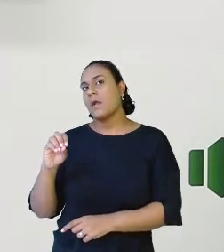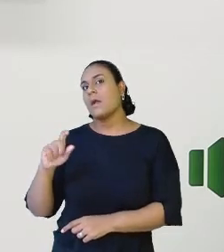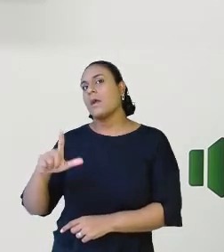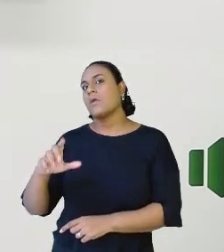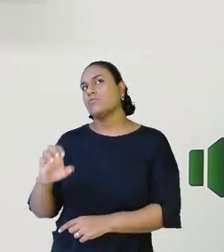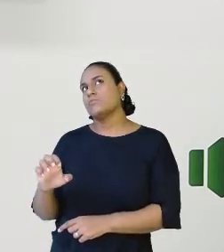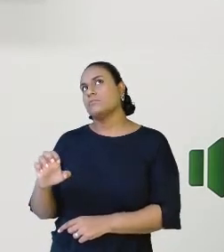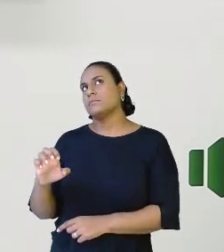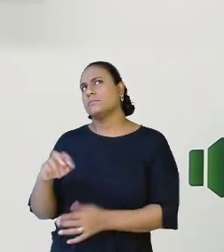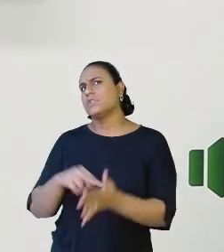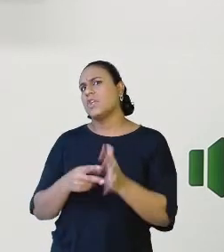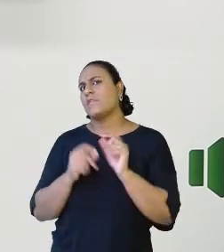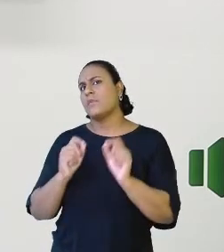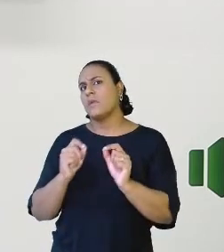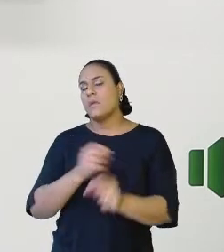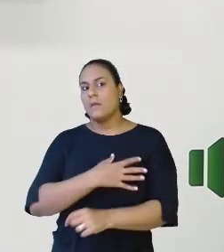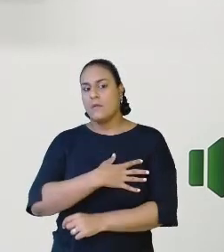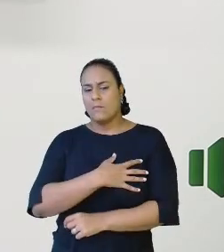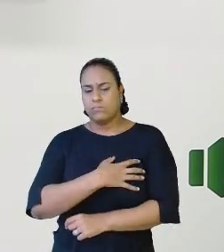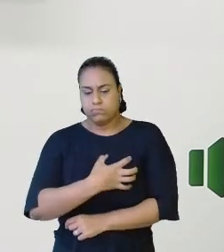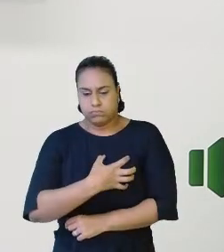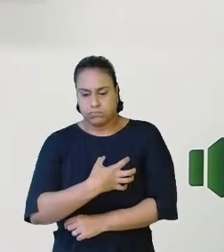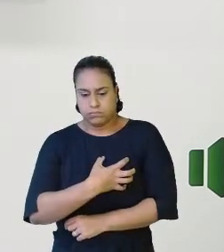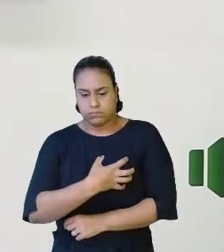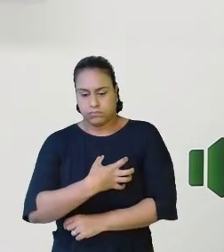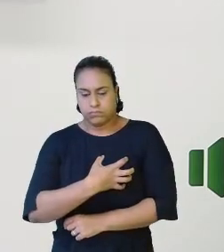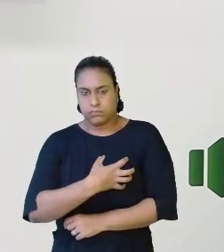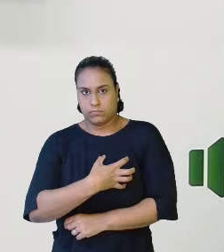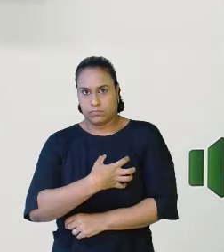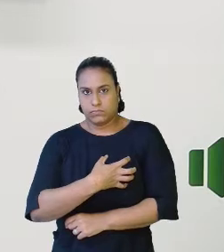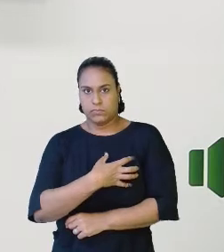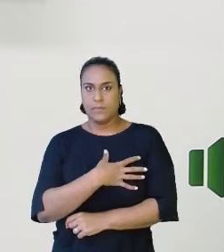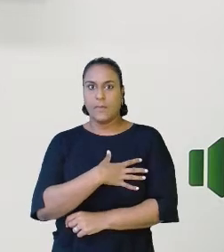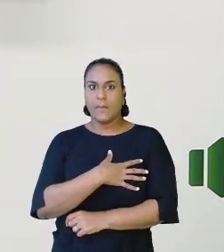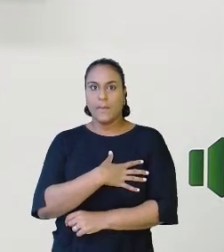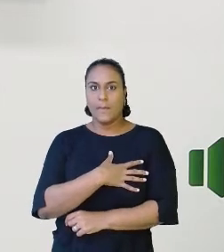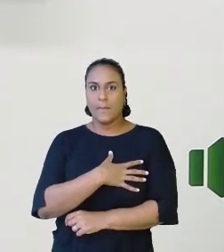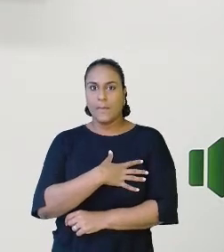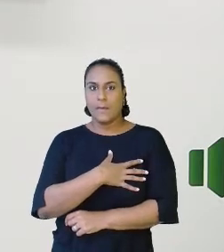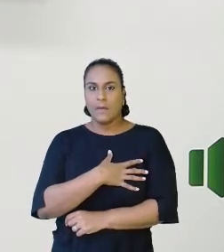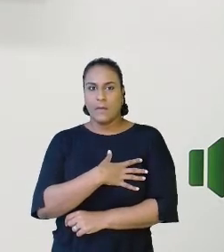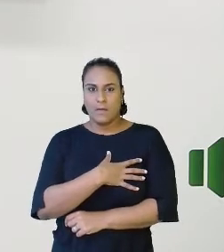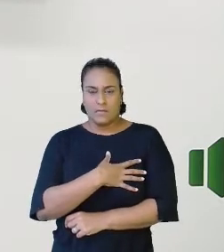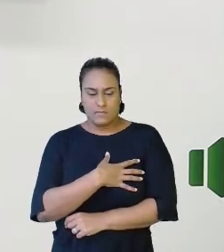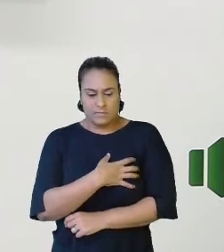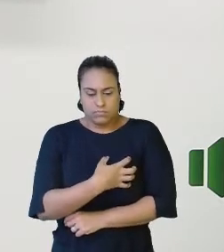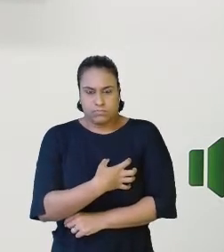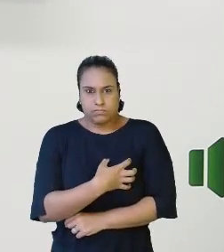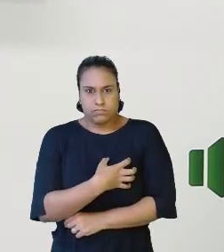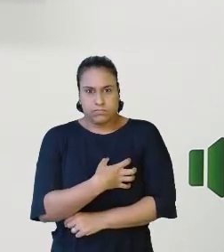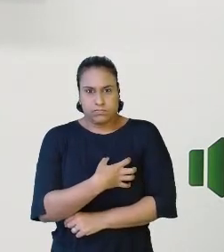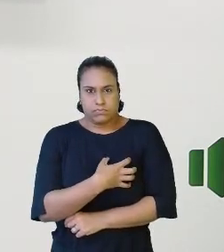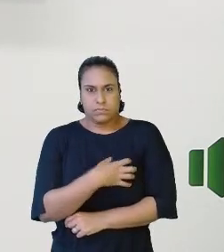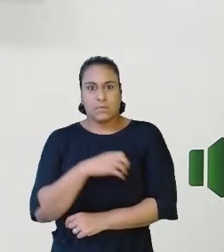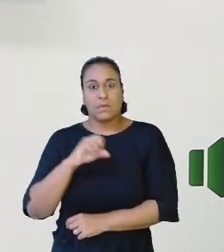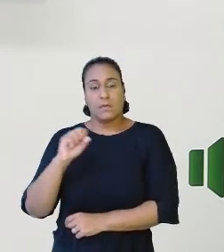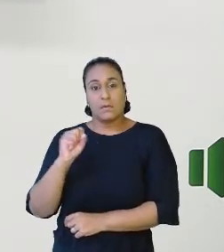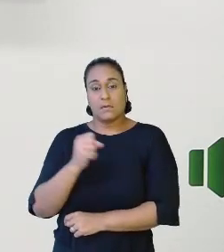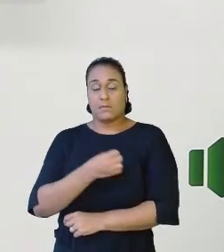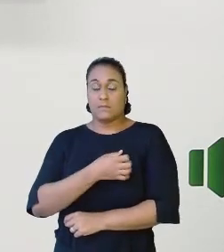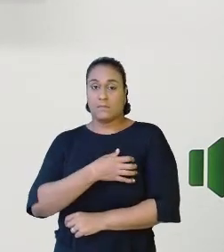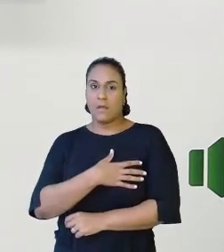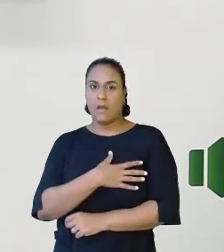relaxar. Exatamente. Pois é. Quando ele contrai, ele está em sístole,